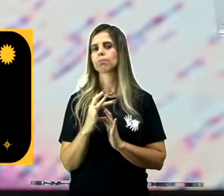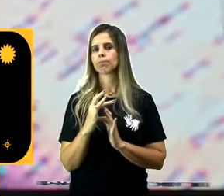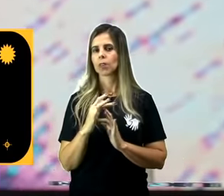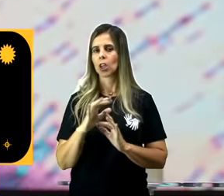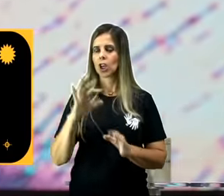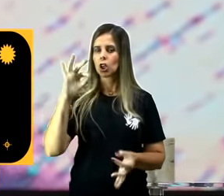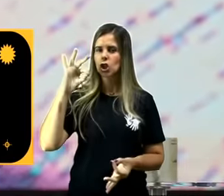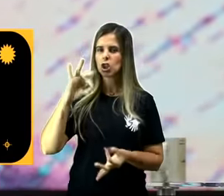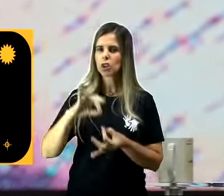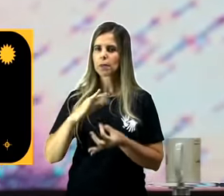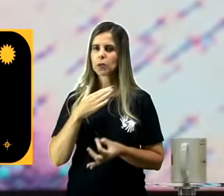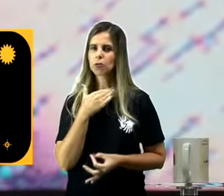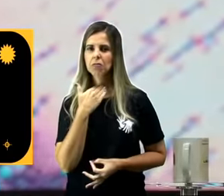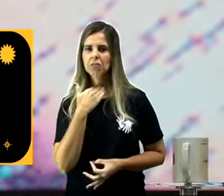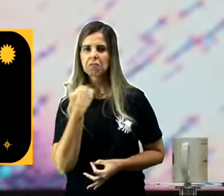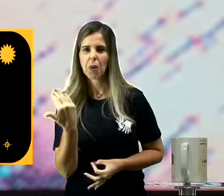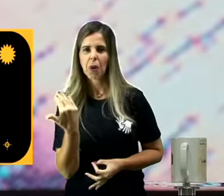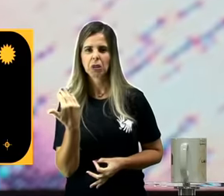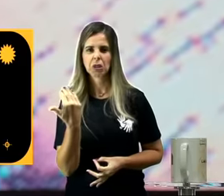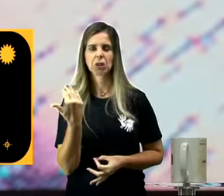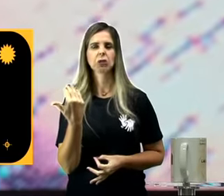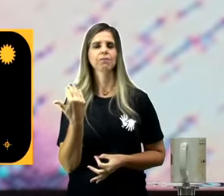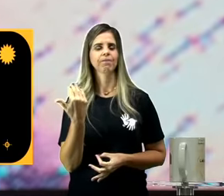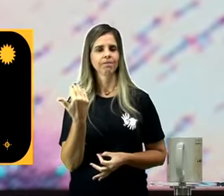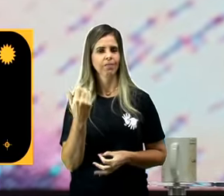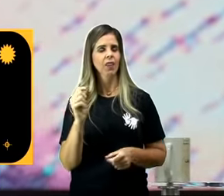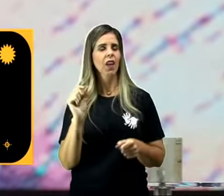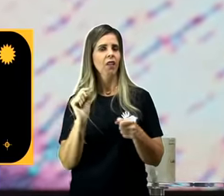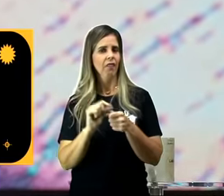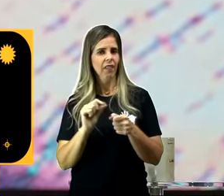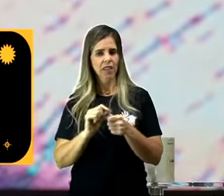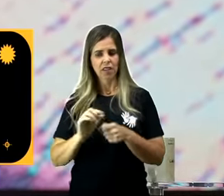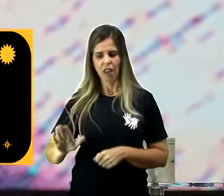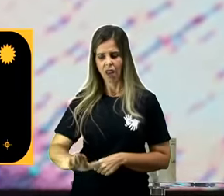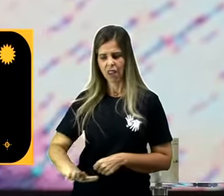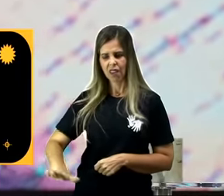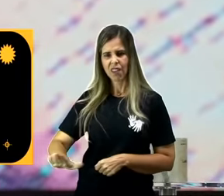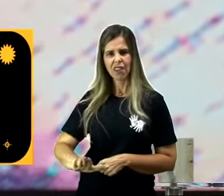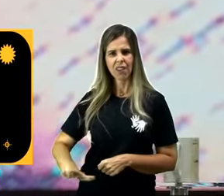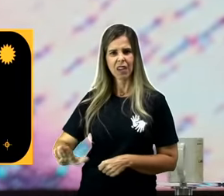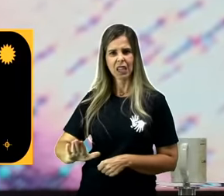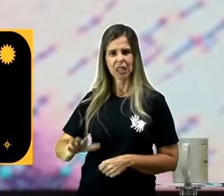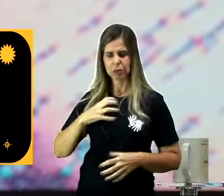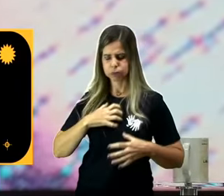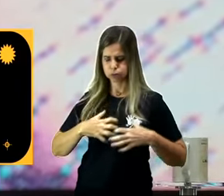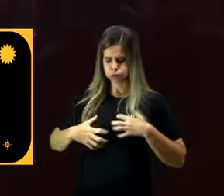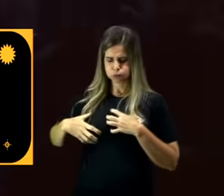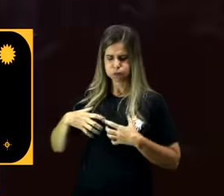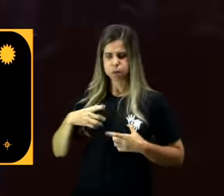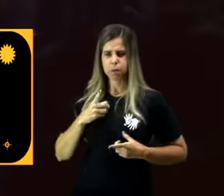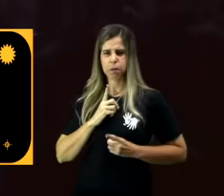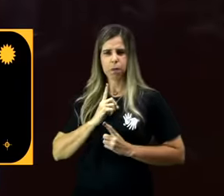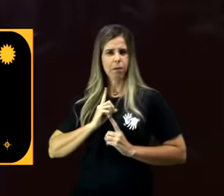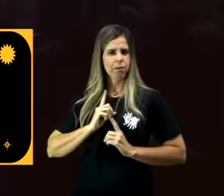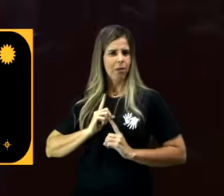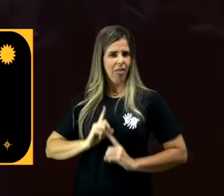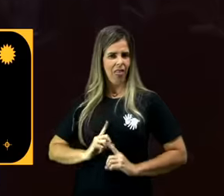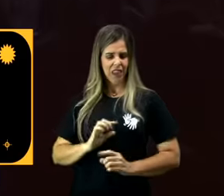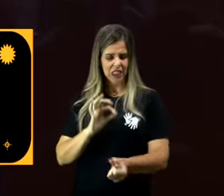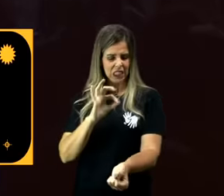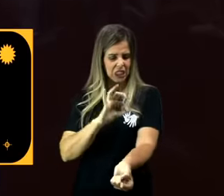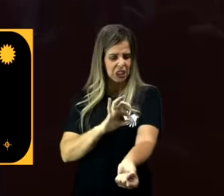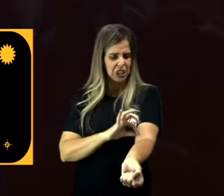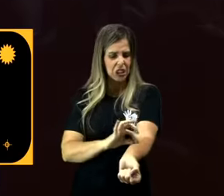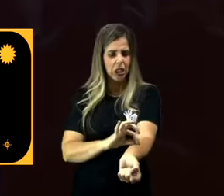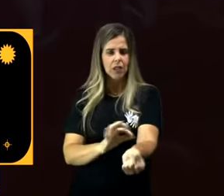morte, espírito que vem dos sepulcros para fazer com que essas crianças se cortem, entrem em depressão, com a autoridade que nos foi dada no nome